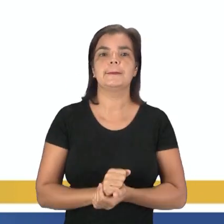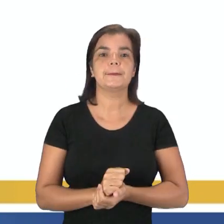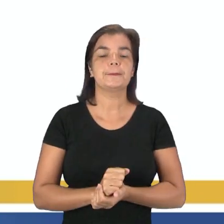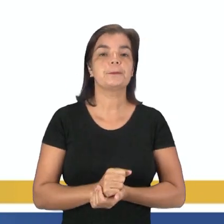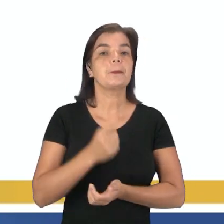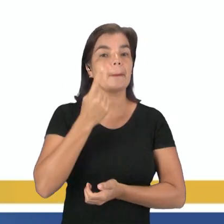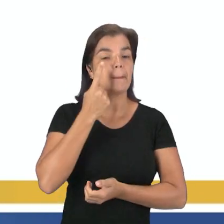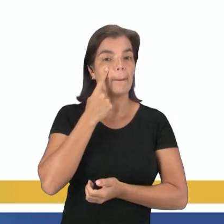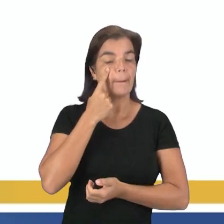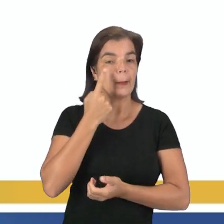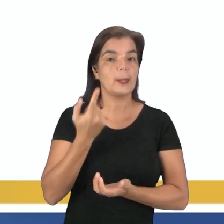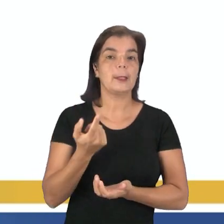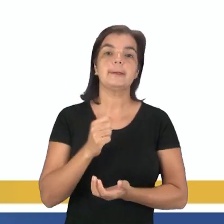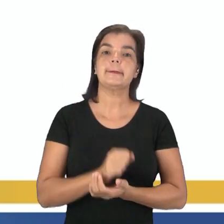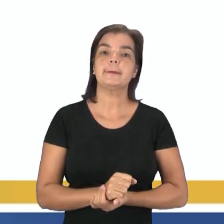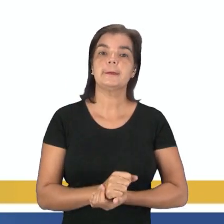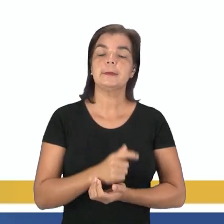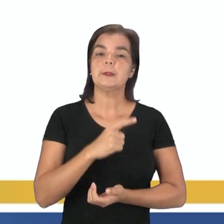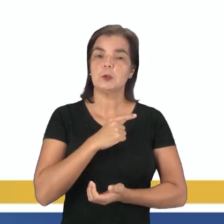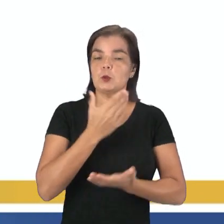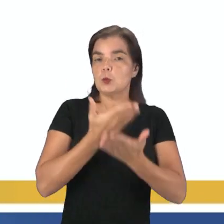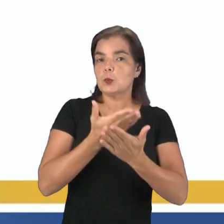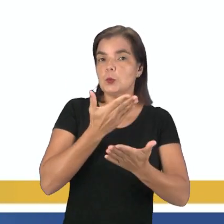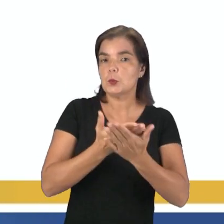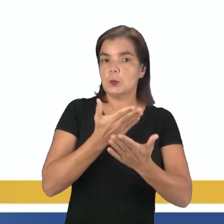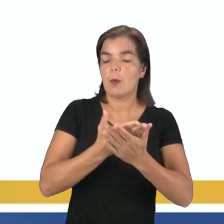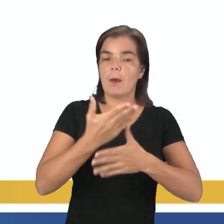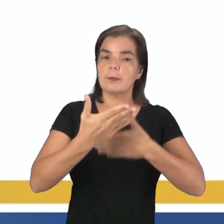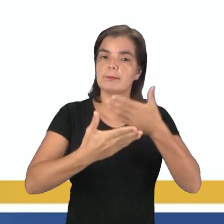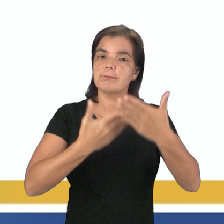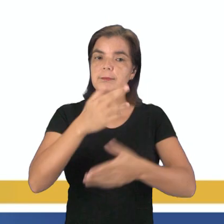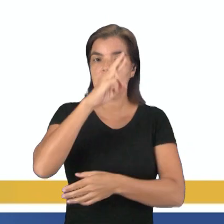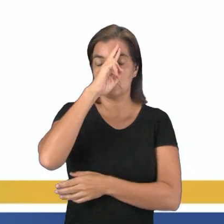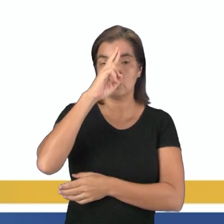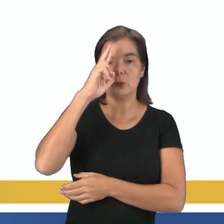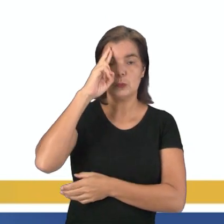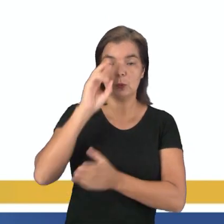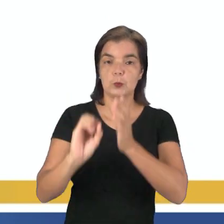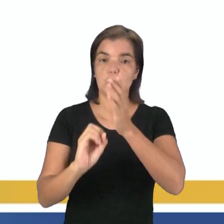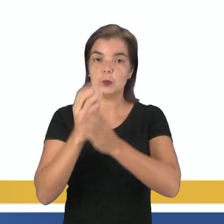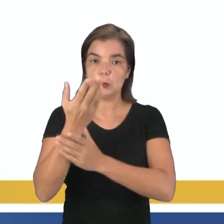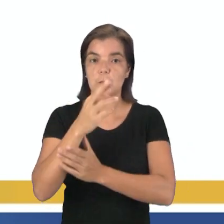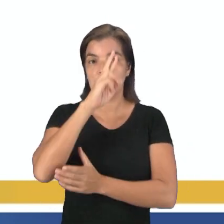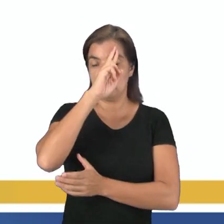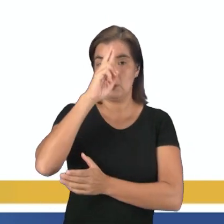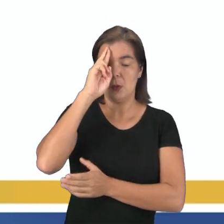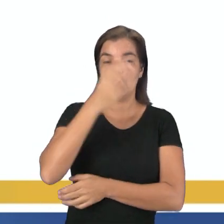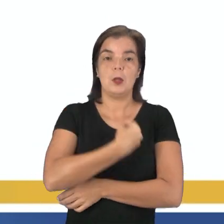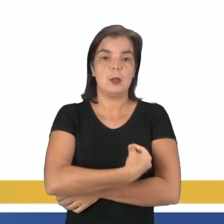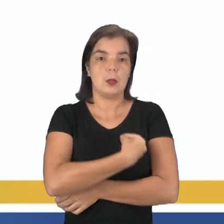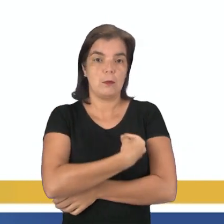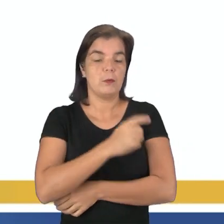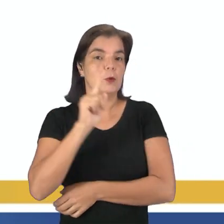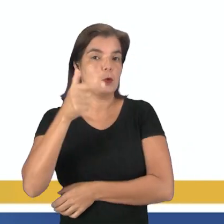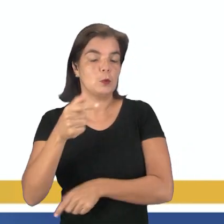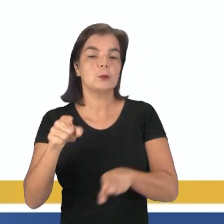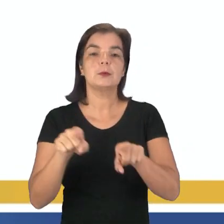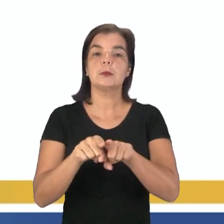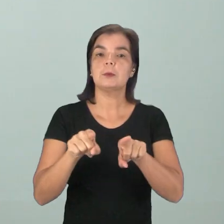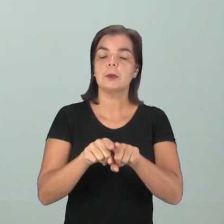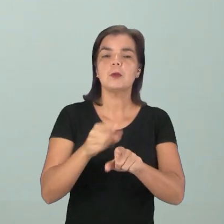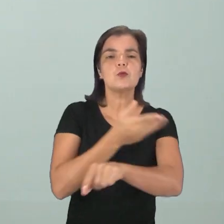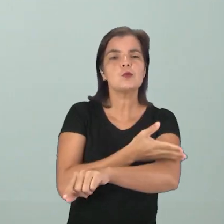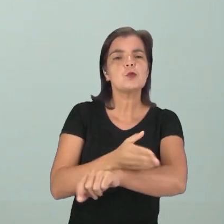A gente tem, quando a gente estuda muito esse processo histórico de origem de história, da vida, enfim, a